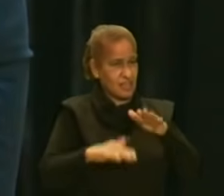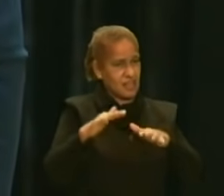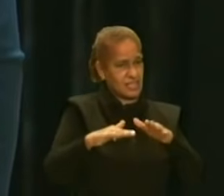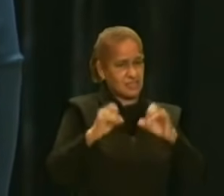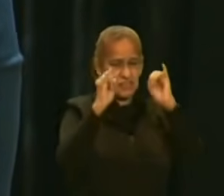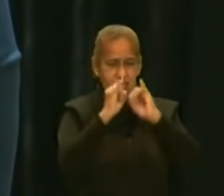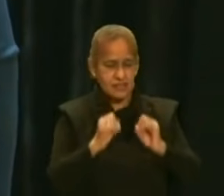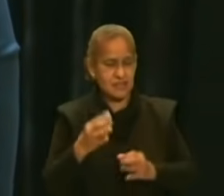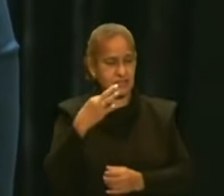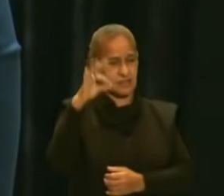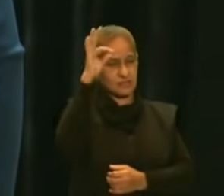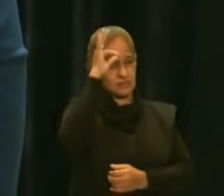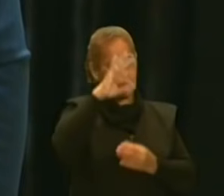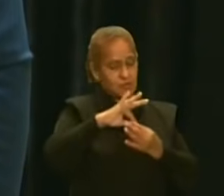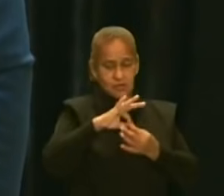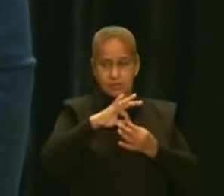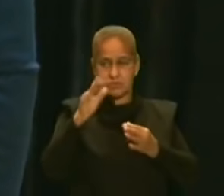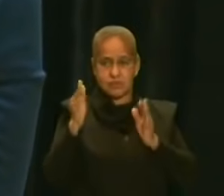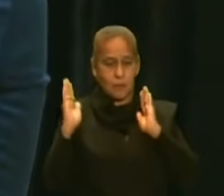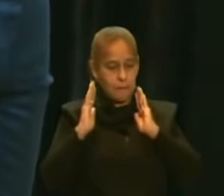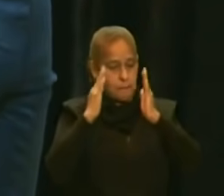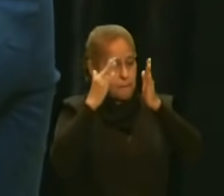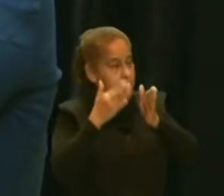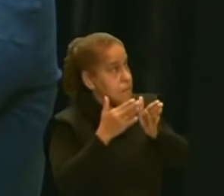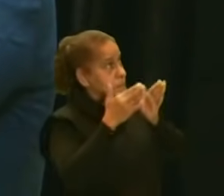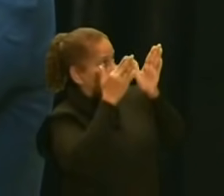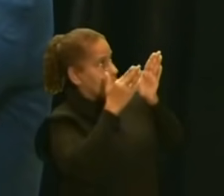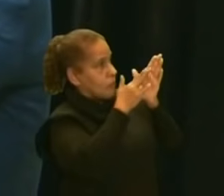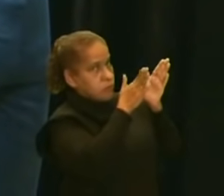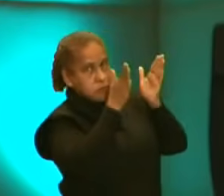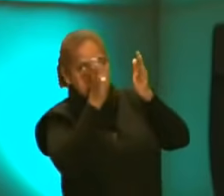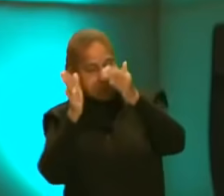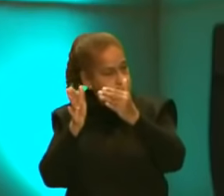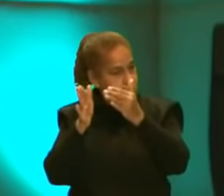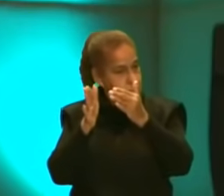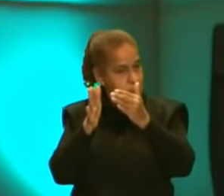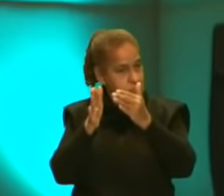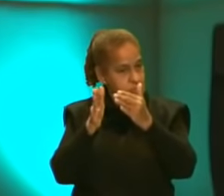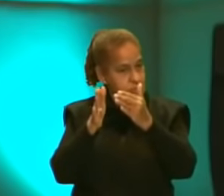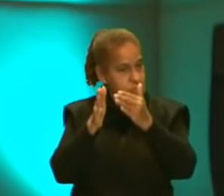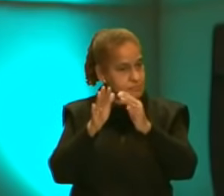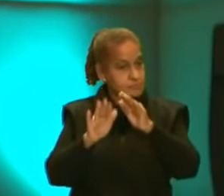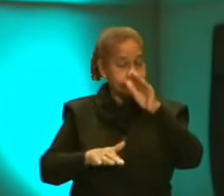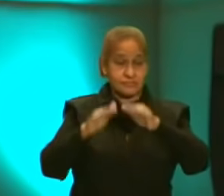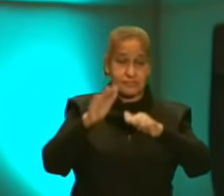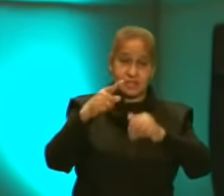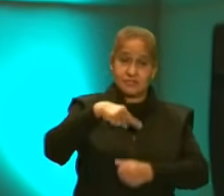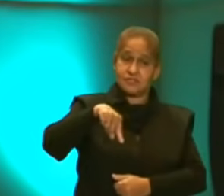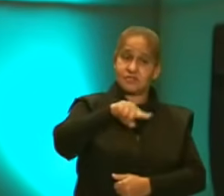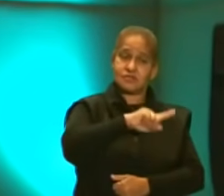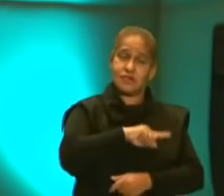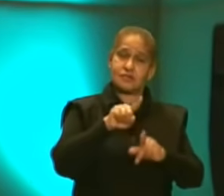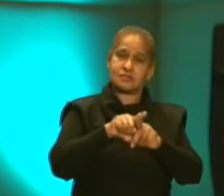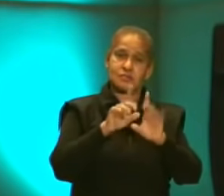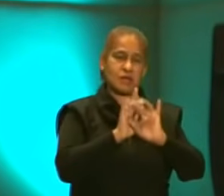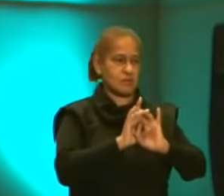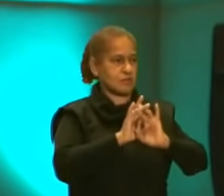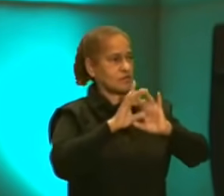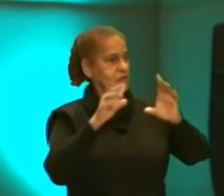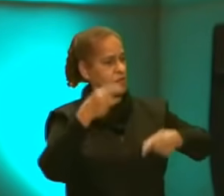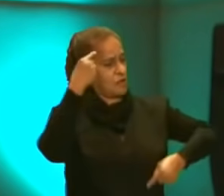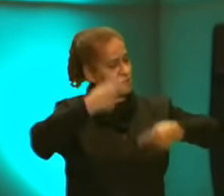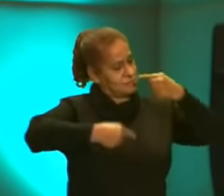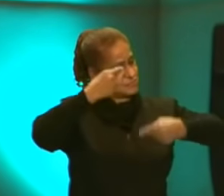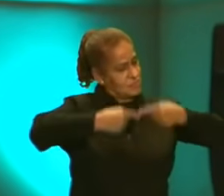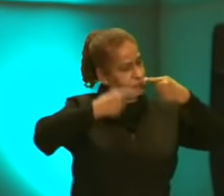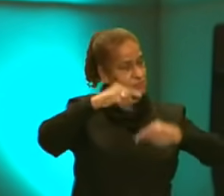nos tira do foco, que é o Senhor. Às vezes nós estamos permitindo que a política,